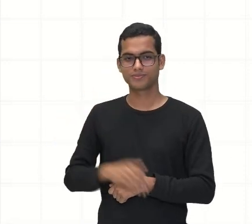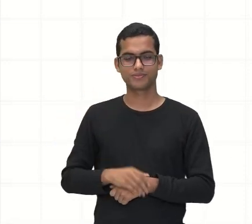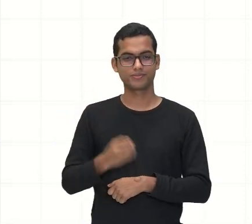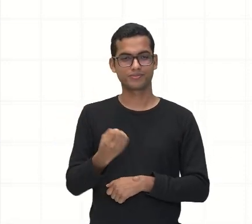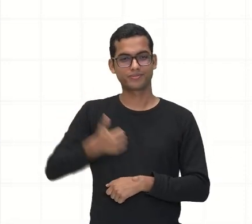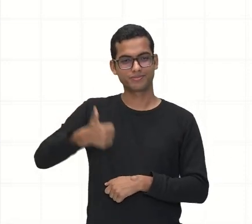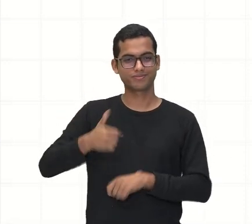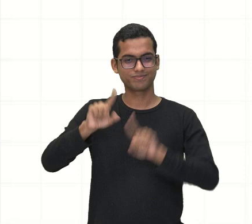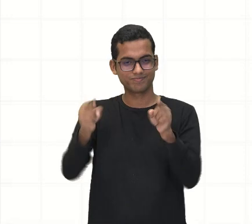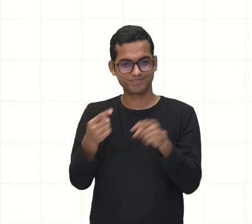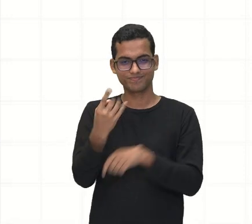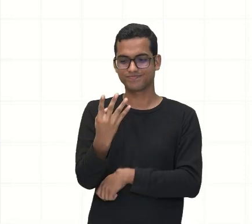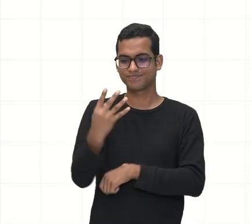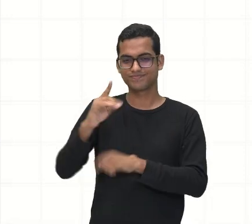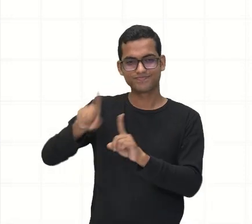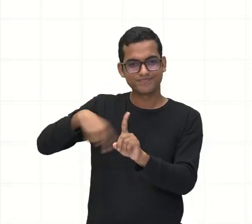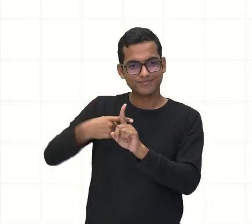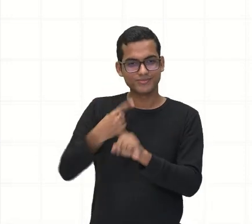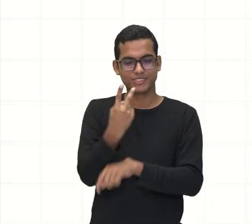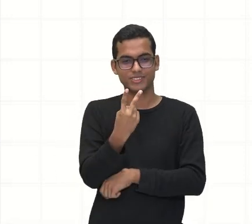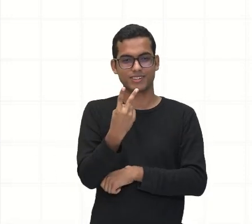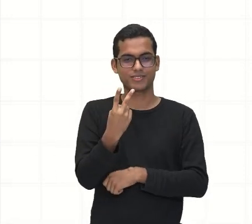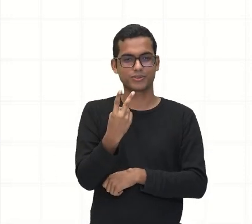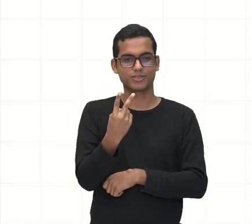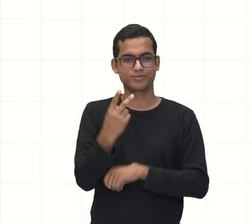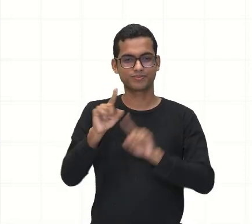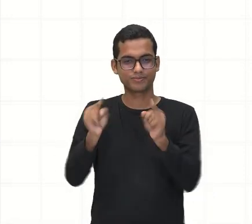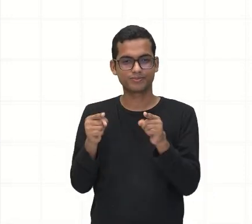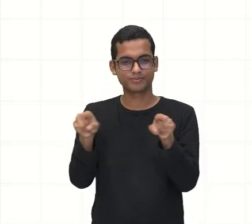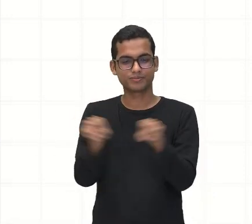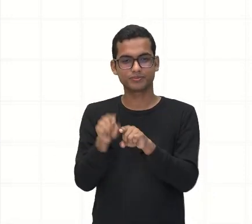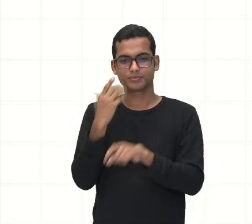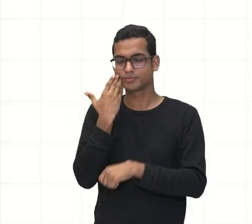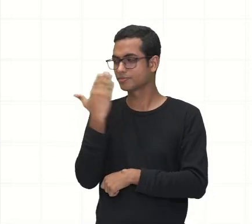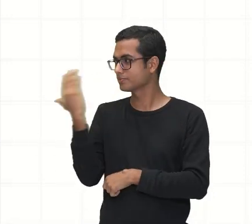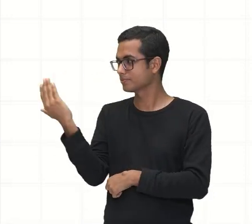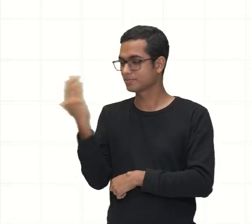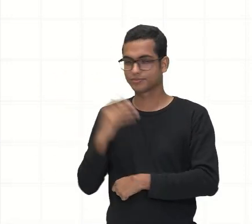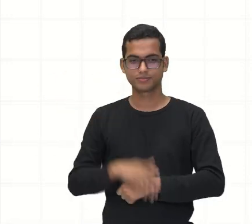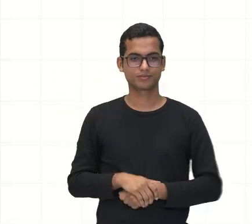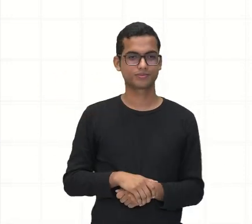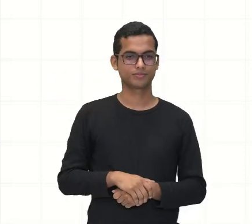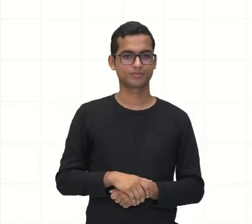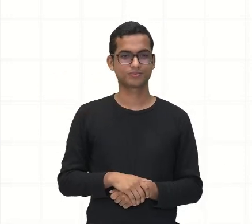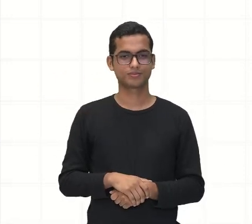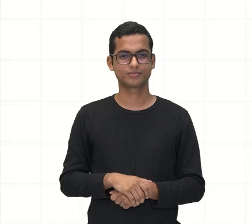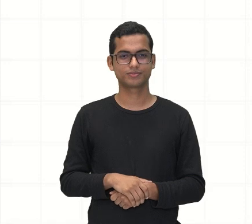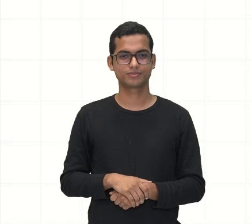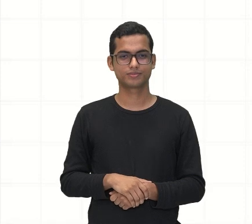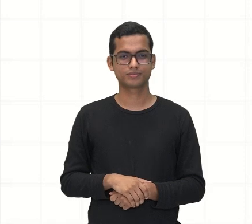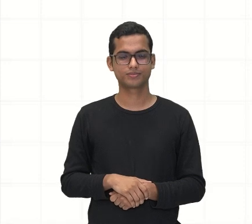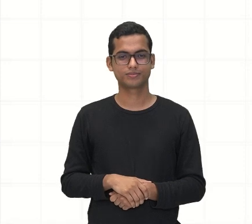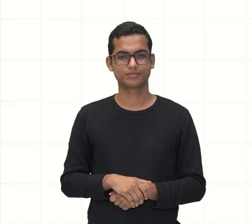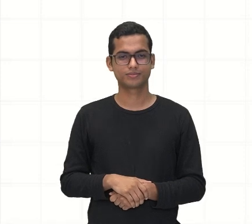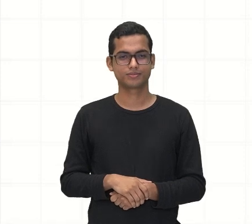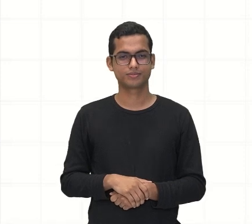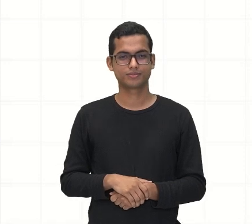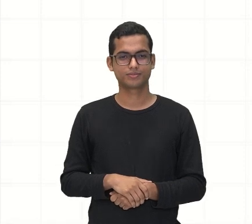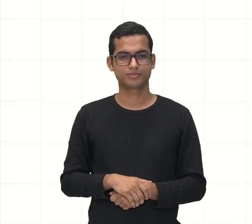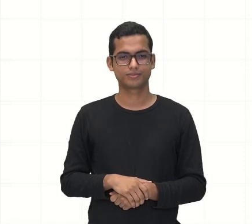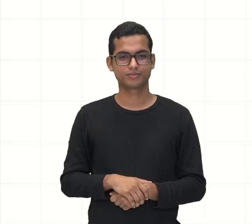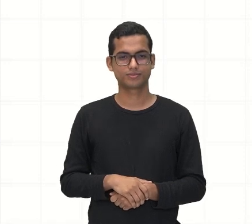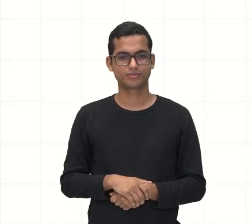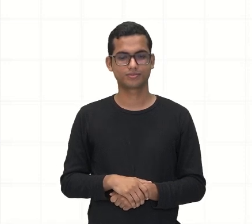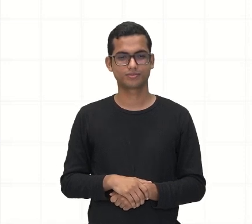aqui? Perceba que todo o restante da operação, nós vamos só repetir, ó. Tá